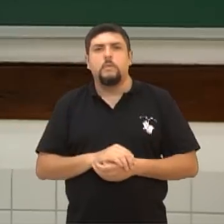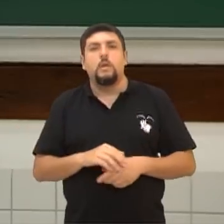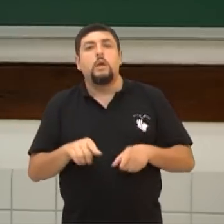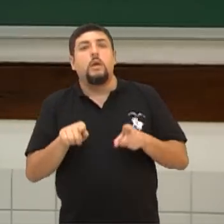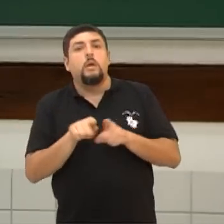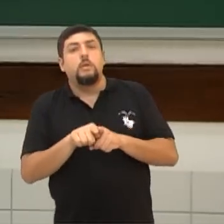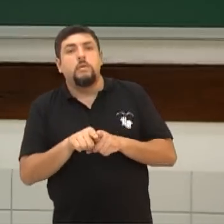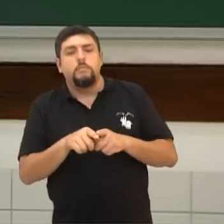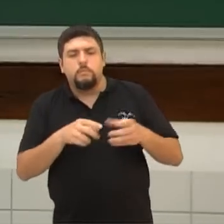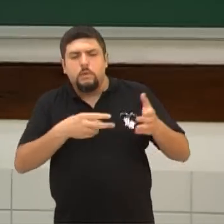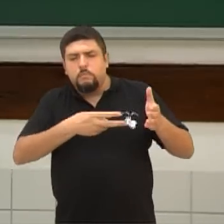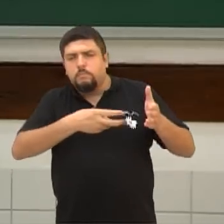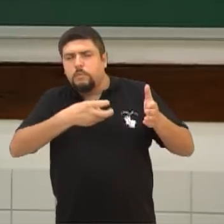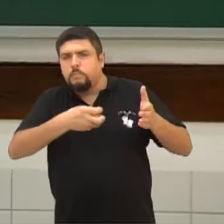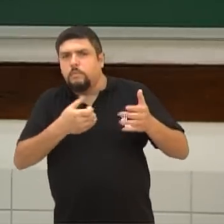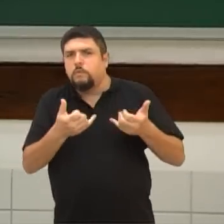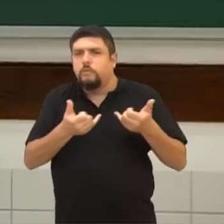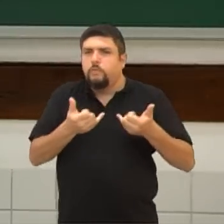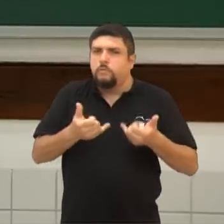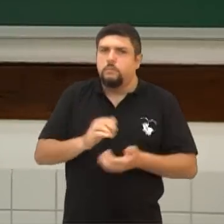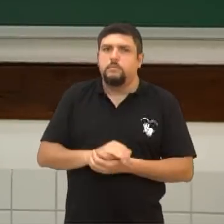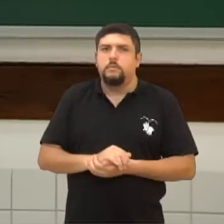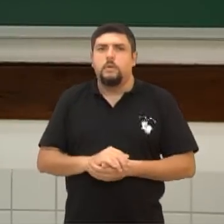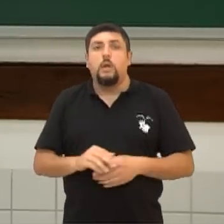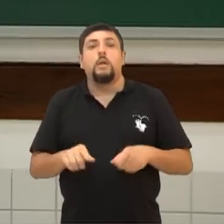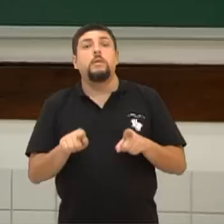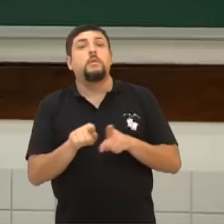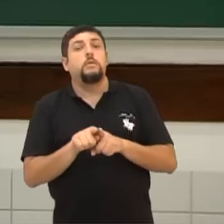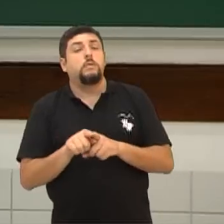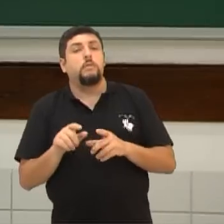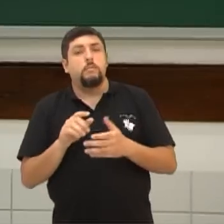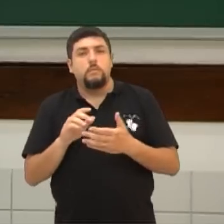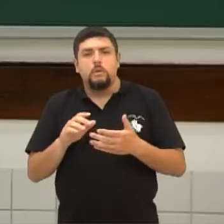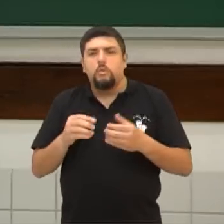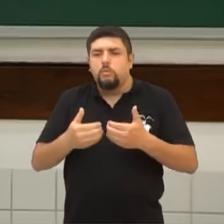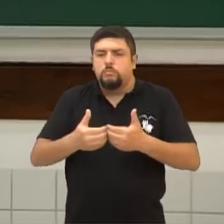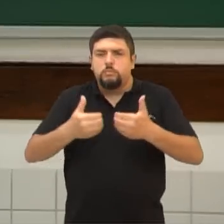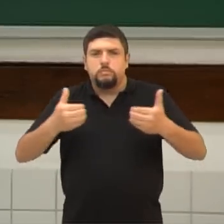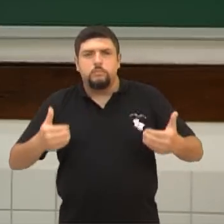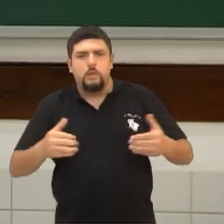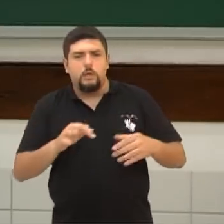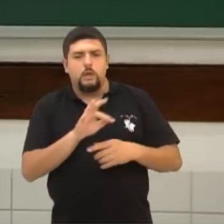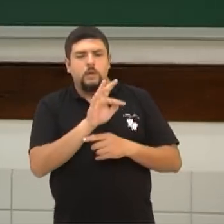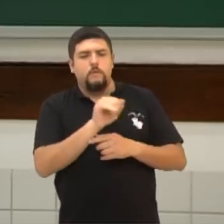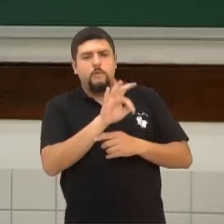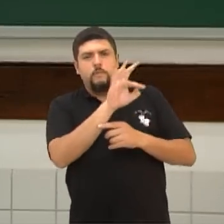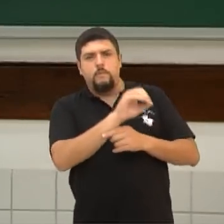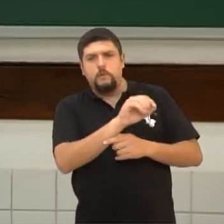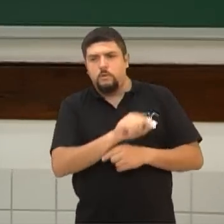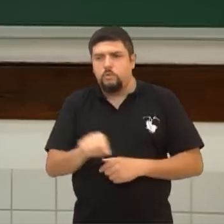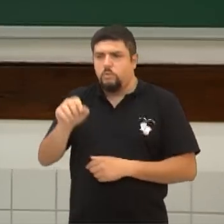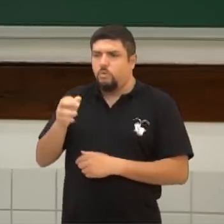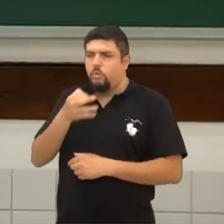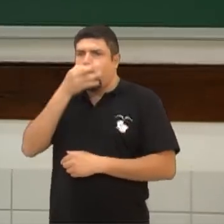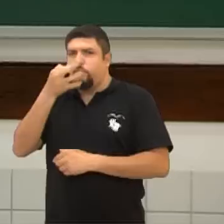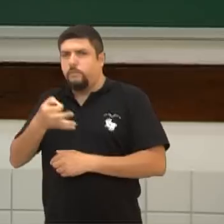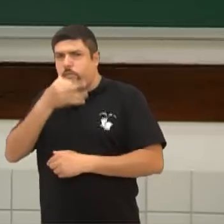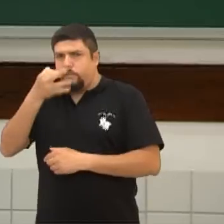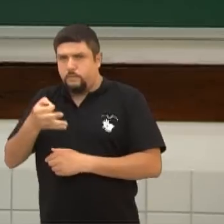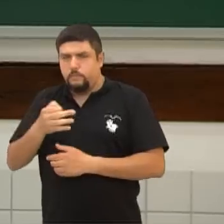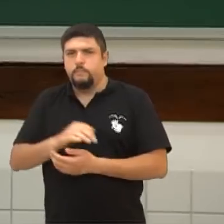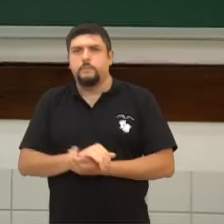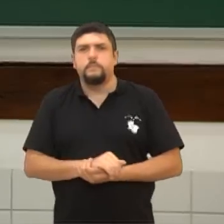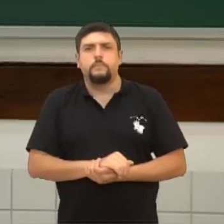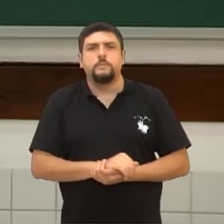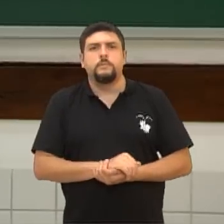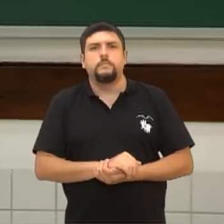informações explícitas e distinguimos fato de opinião relativa a esse fato ou a algum